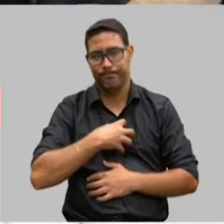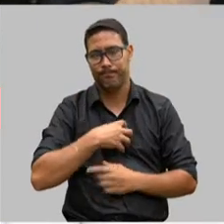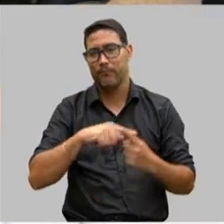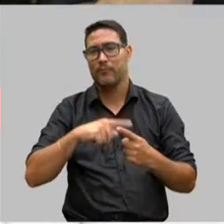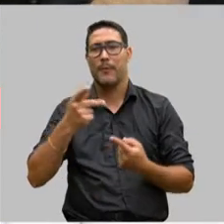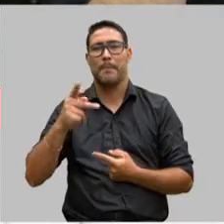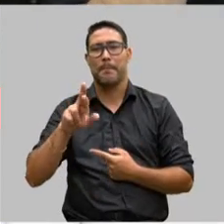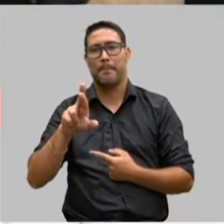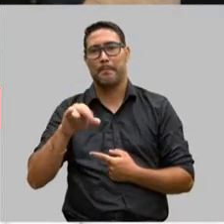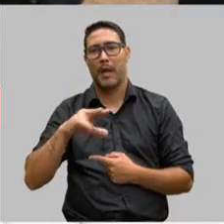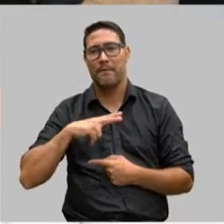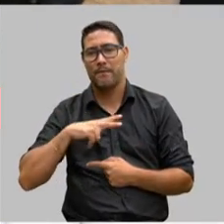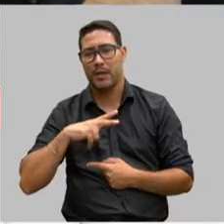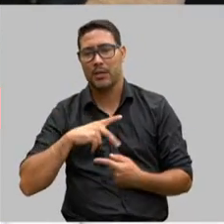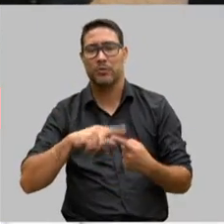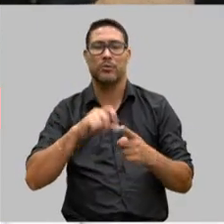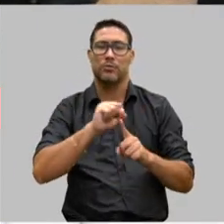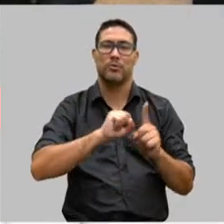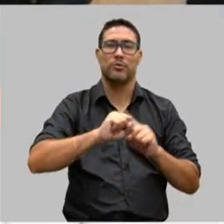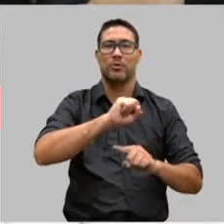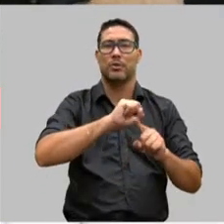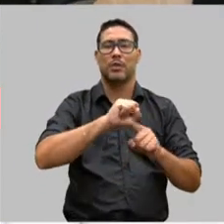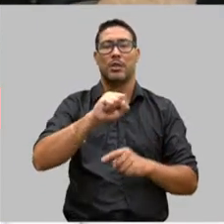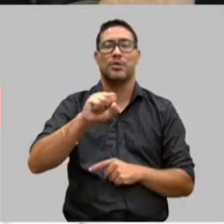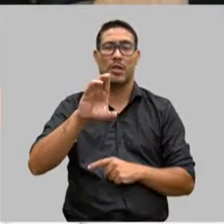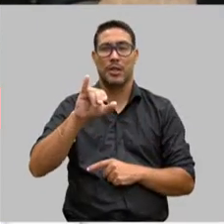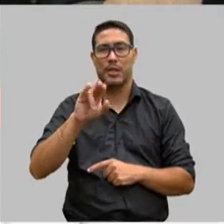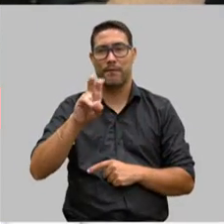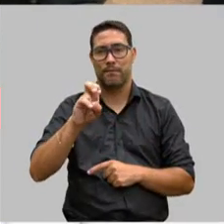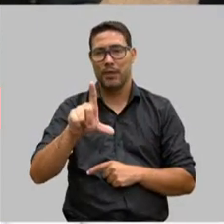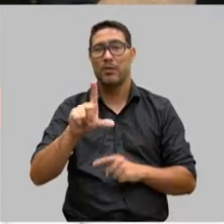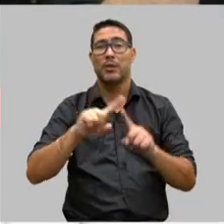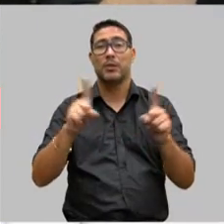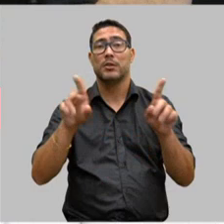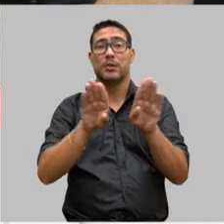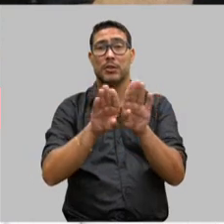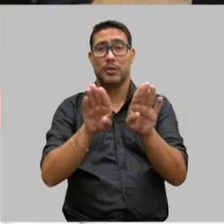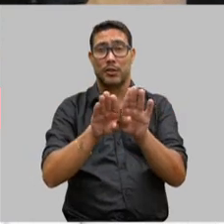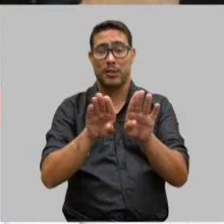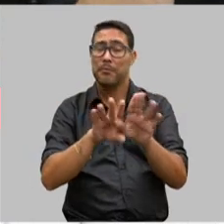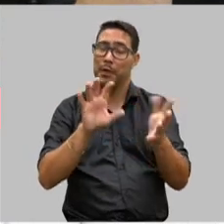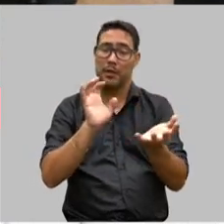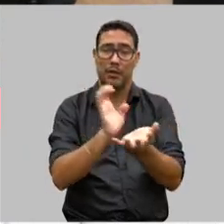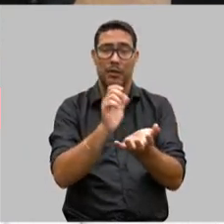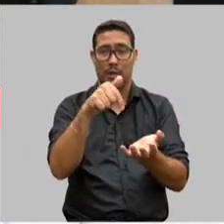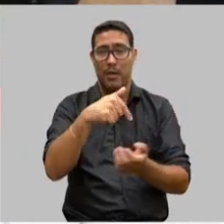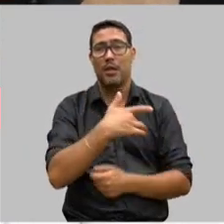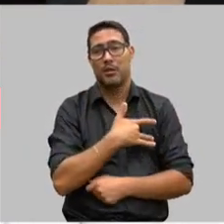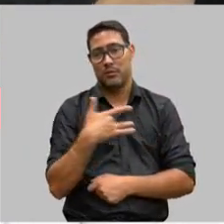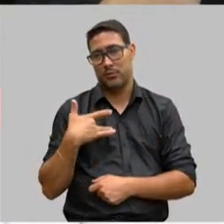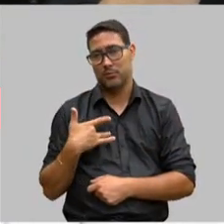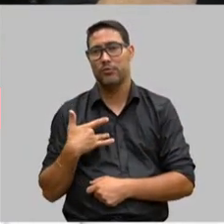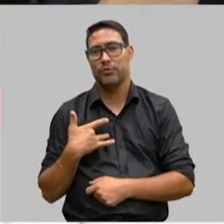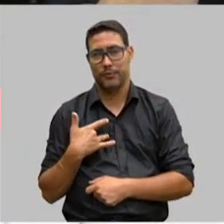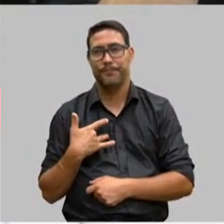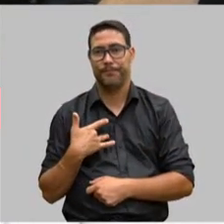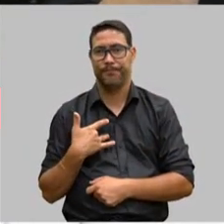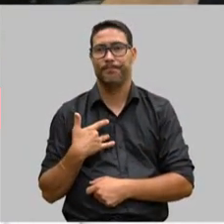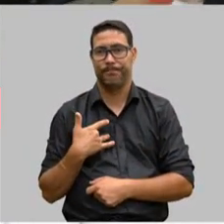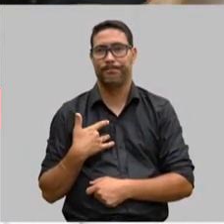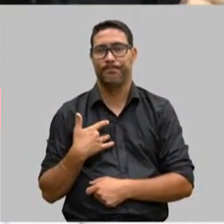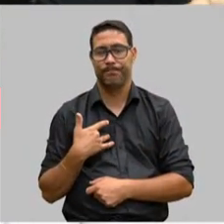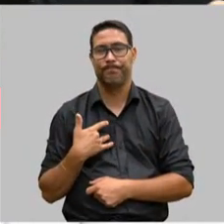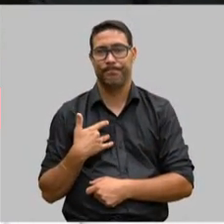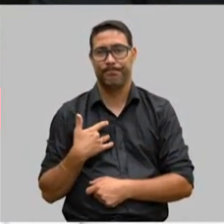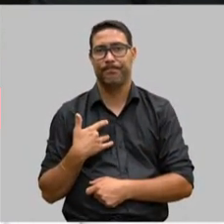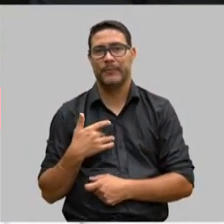sociedade civil, tá? Mas também saúde, mas também a